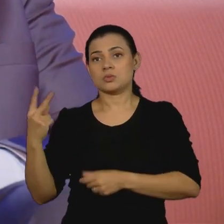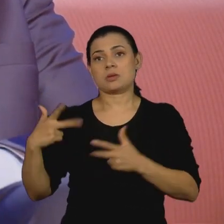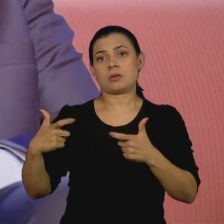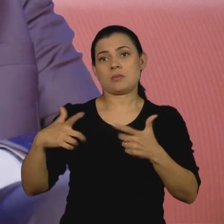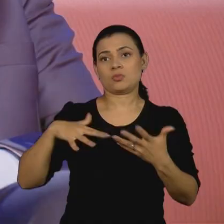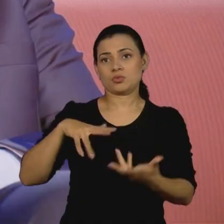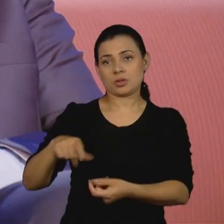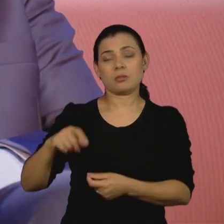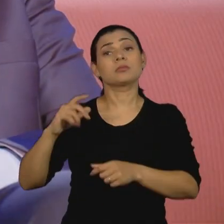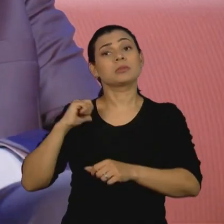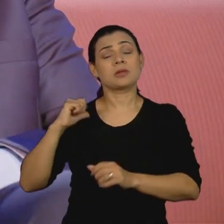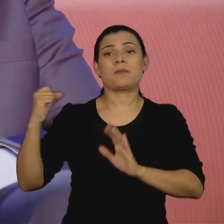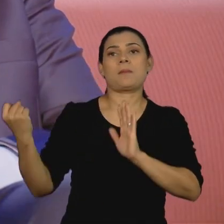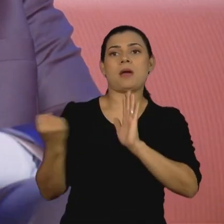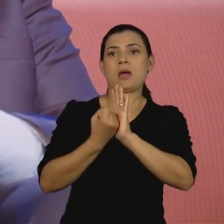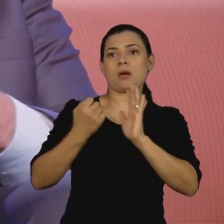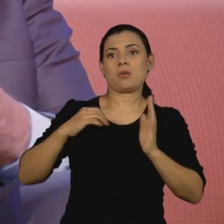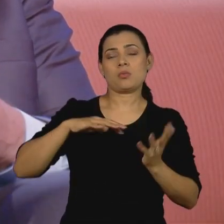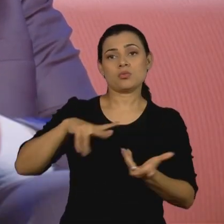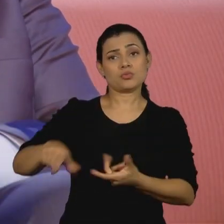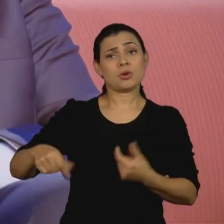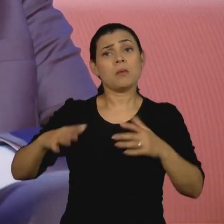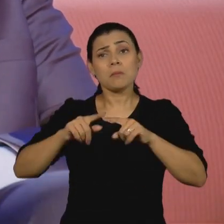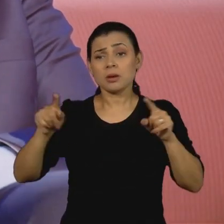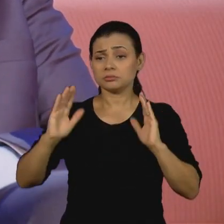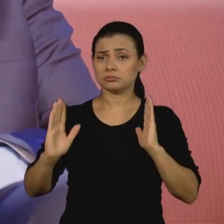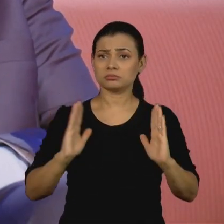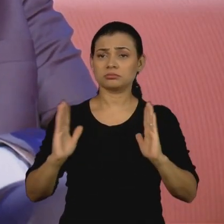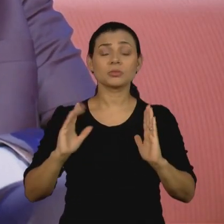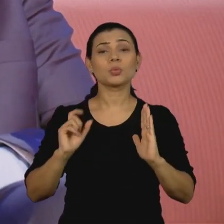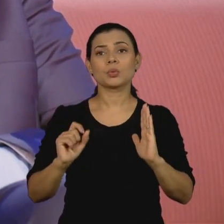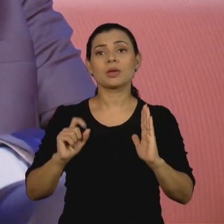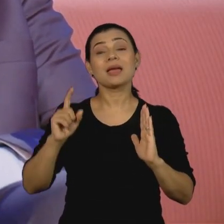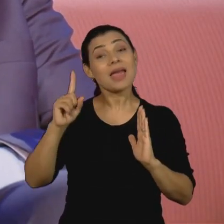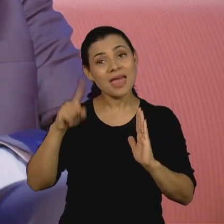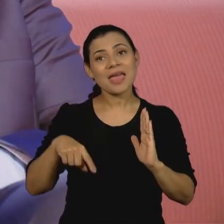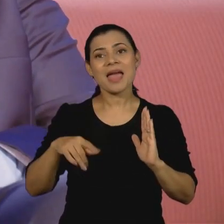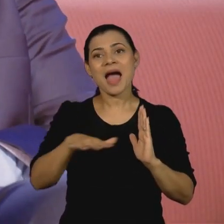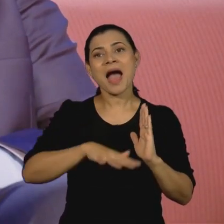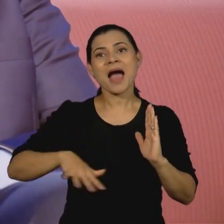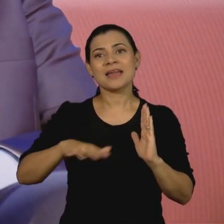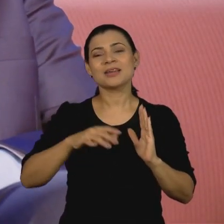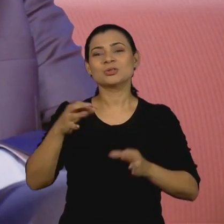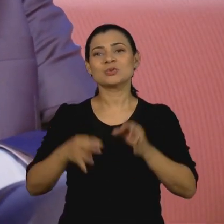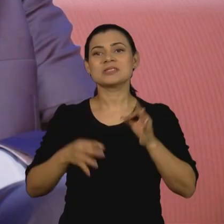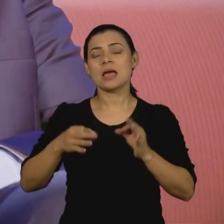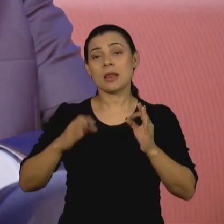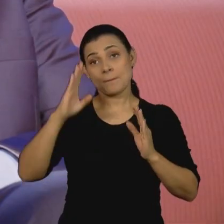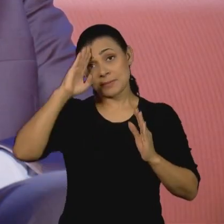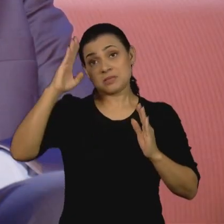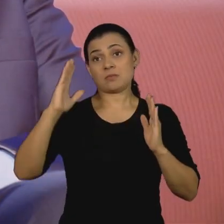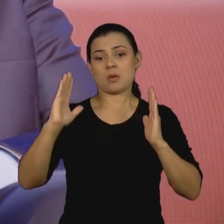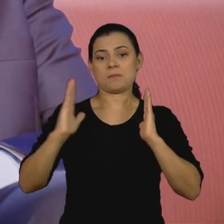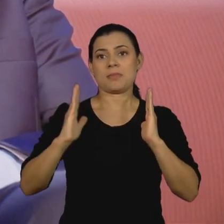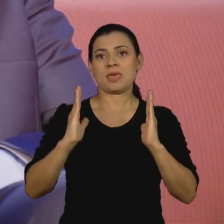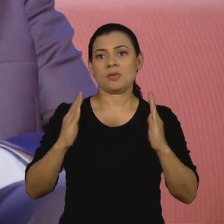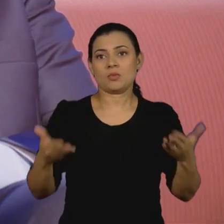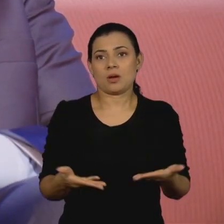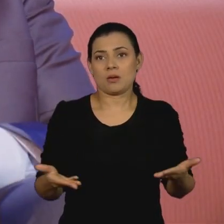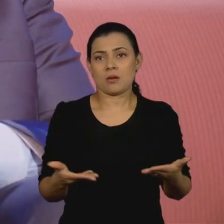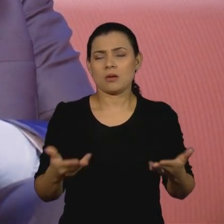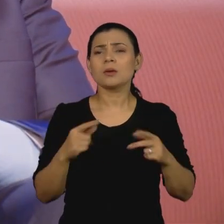marcaram a humanidade, mas esse seria, na visão dele, o século do judiciário. Por quê? Porque,